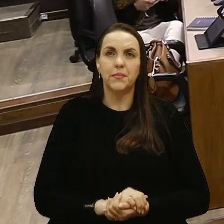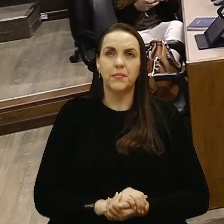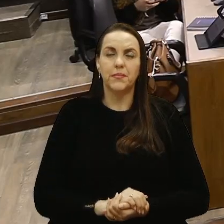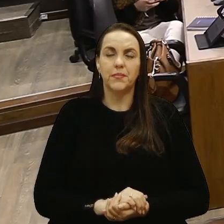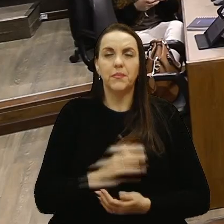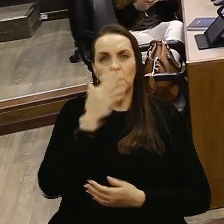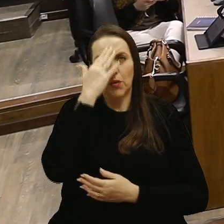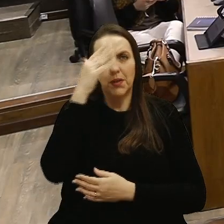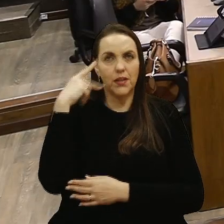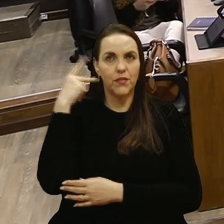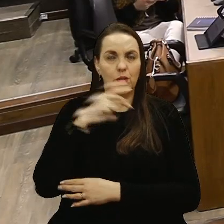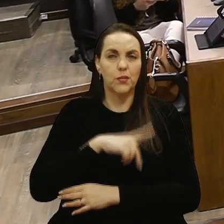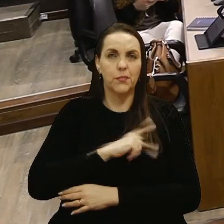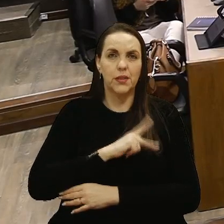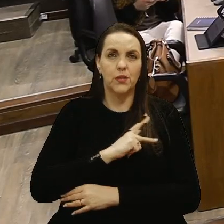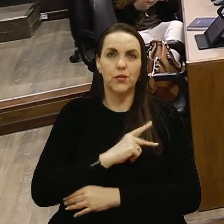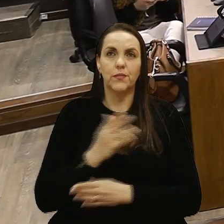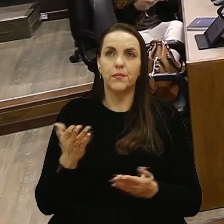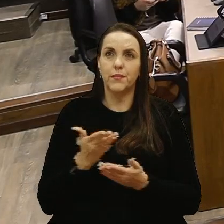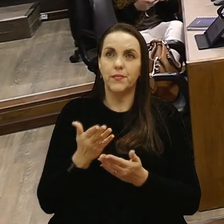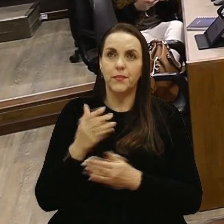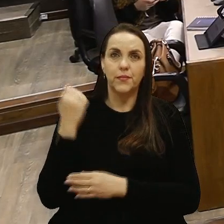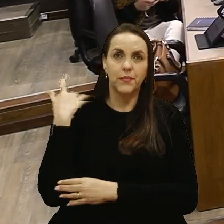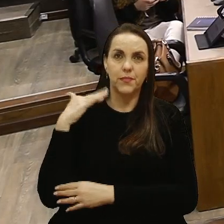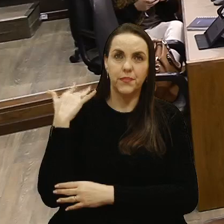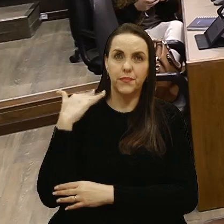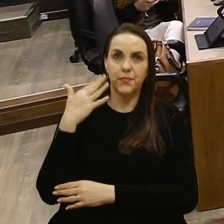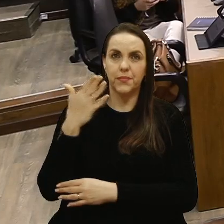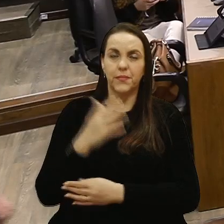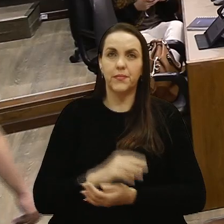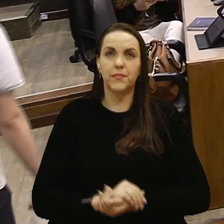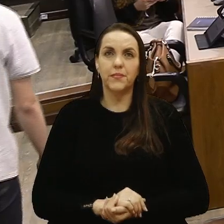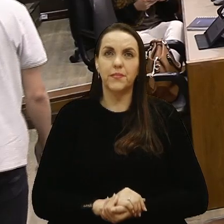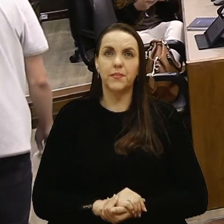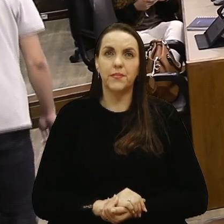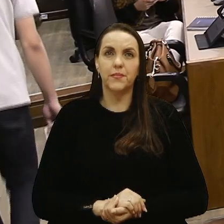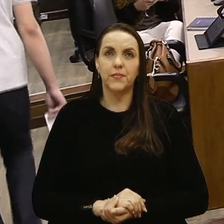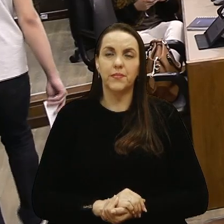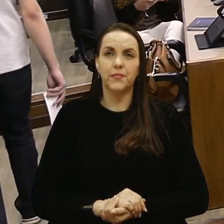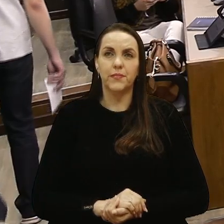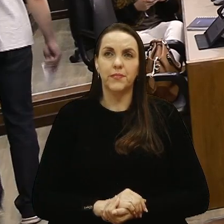vereador Pedro. Com a palavra, a vereadora Andressa Marques.